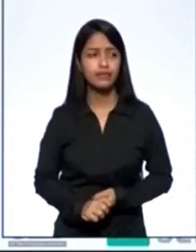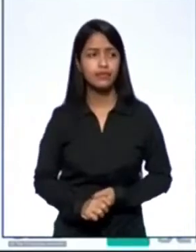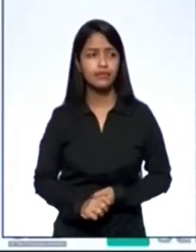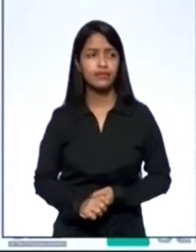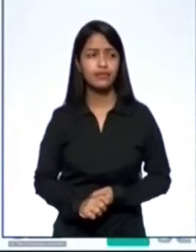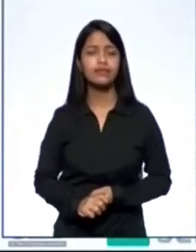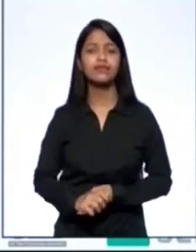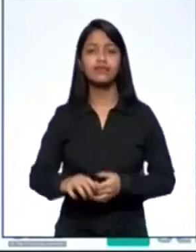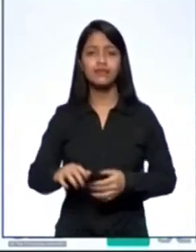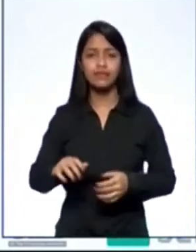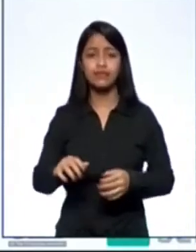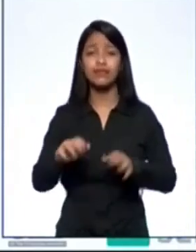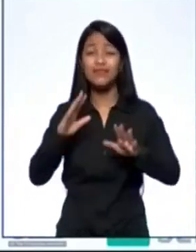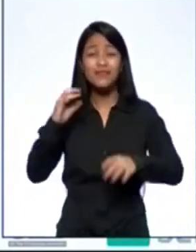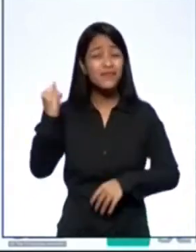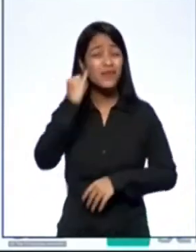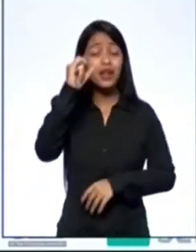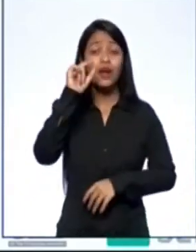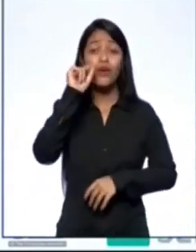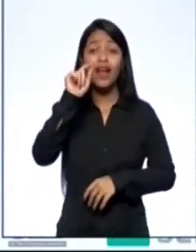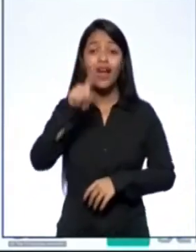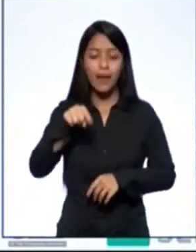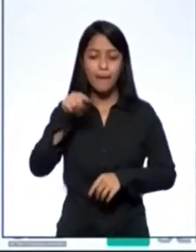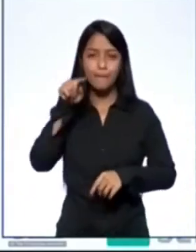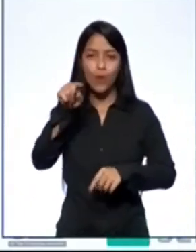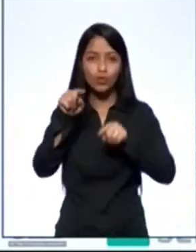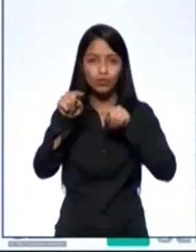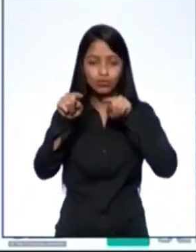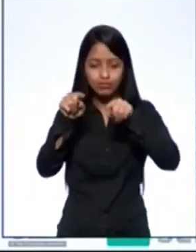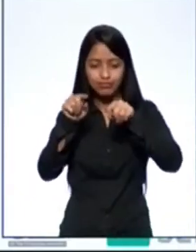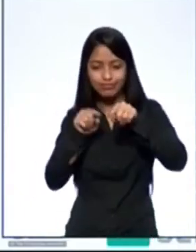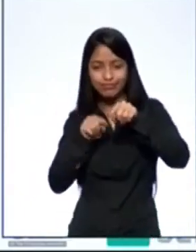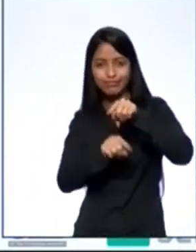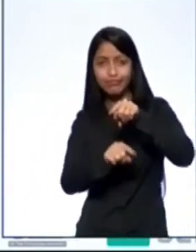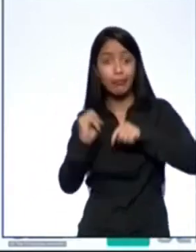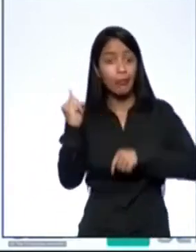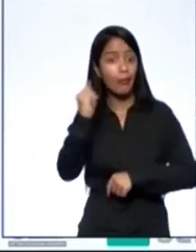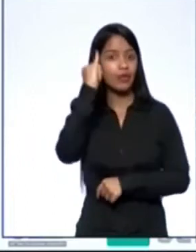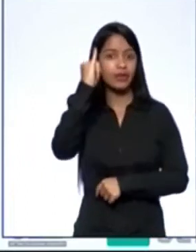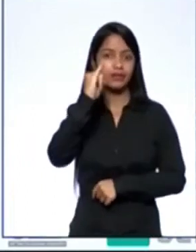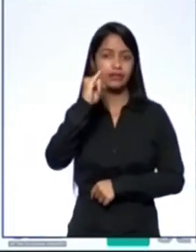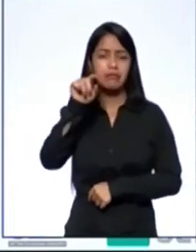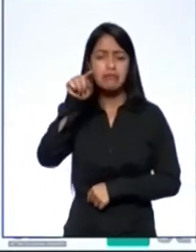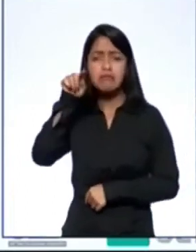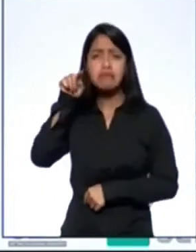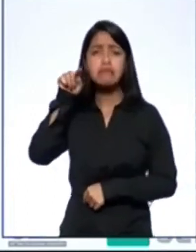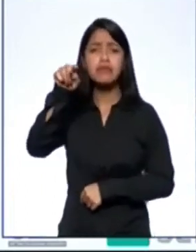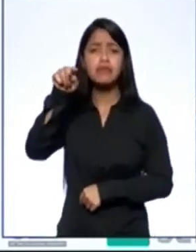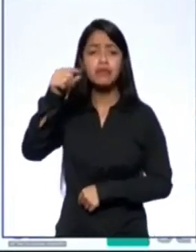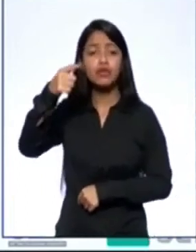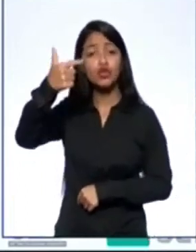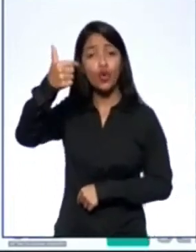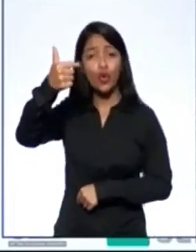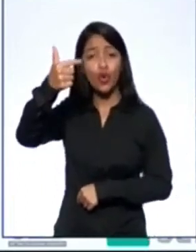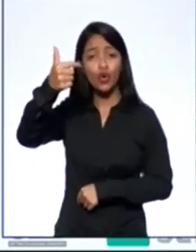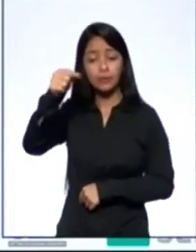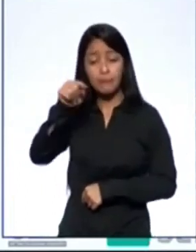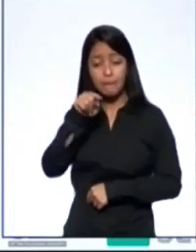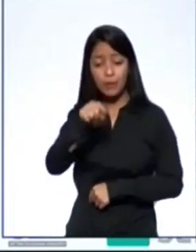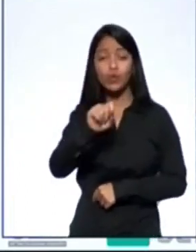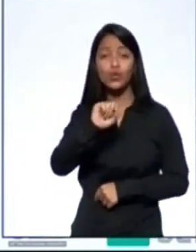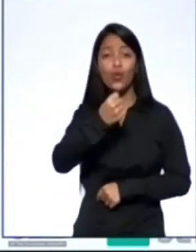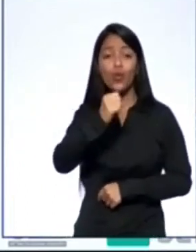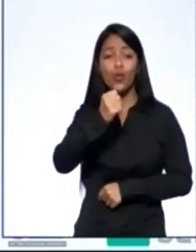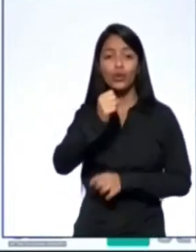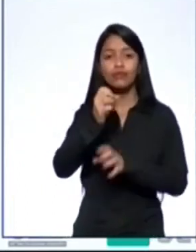que importa são os pontos gente aí você faz delta-y pega o 12 - 8